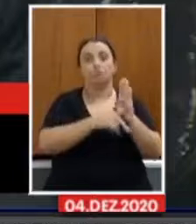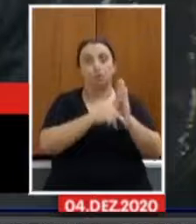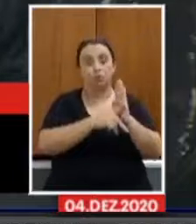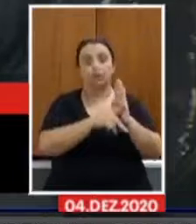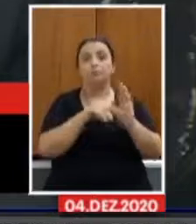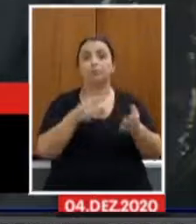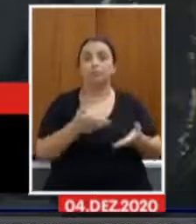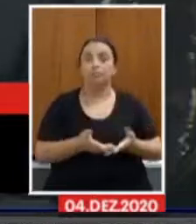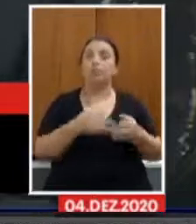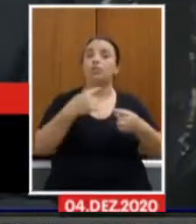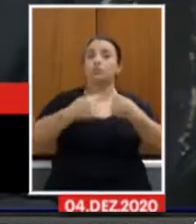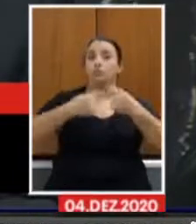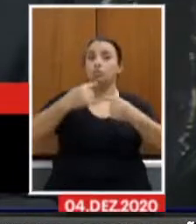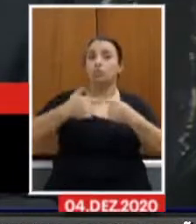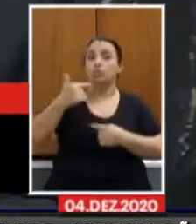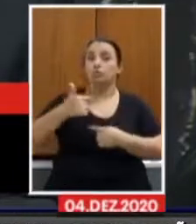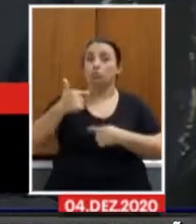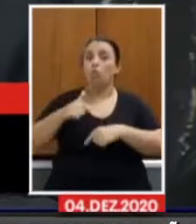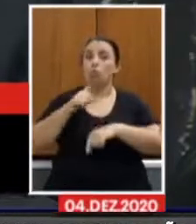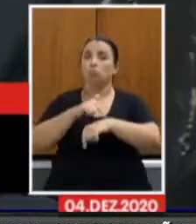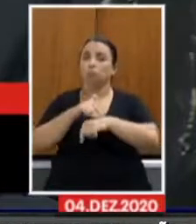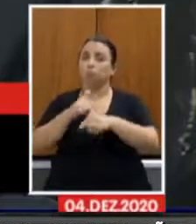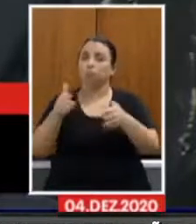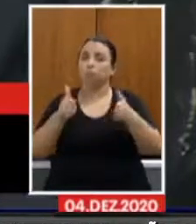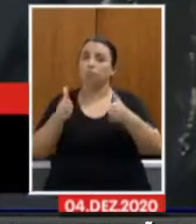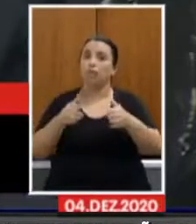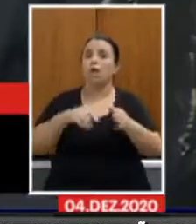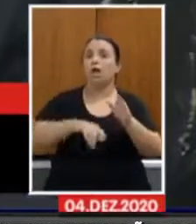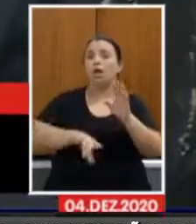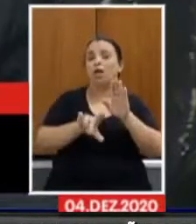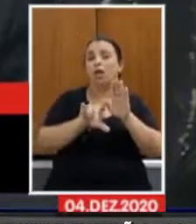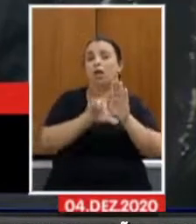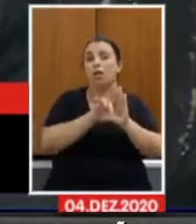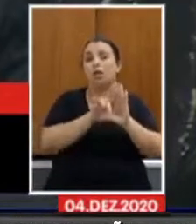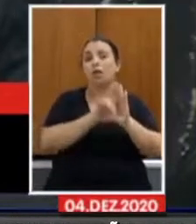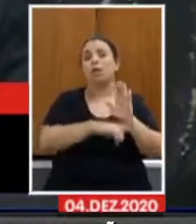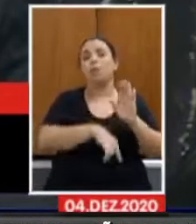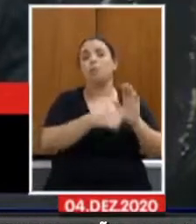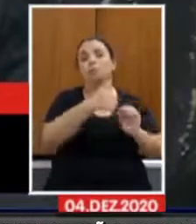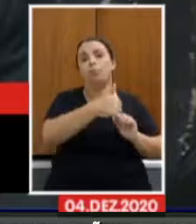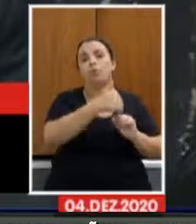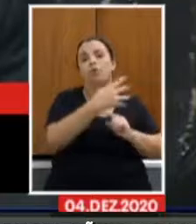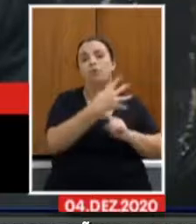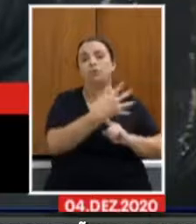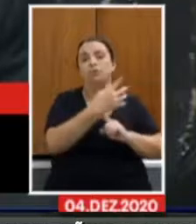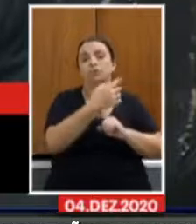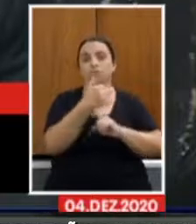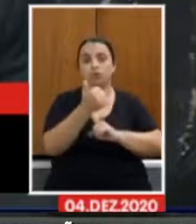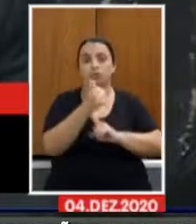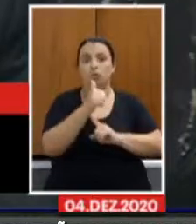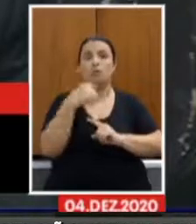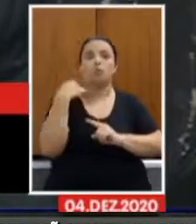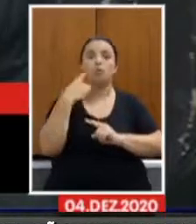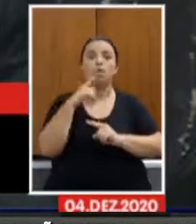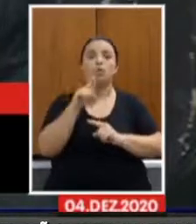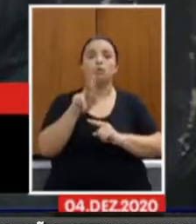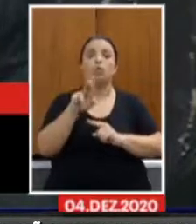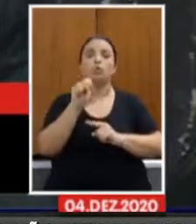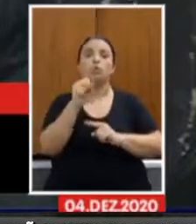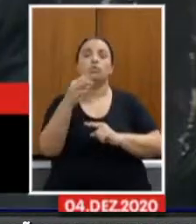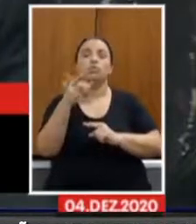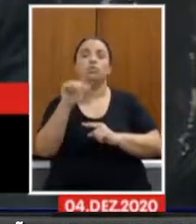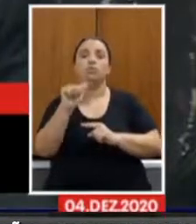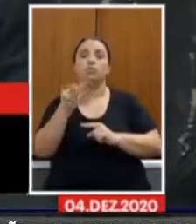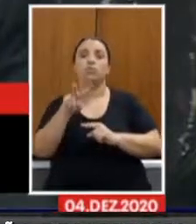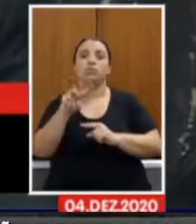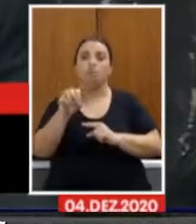do projeto de lei de número 1401, de 2020, do deputado Gustavo Valadares, que regulamenta no âmbito do Estado